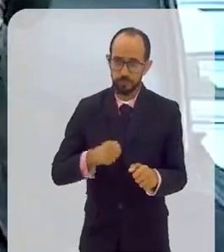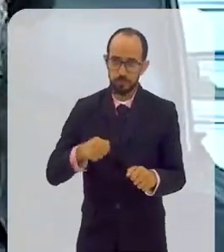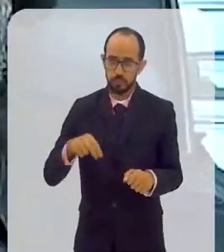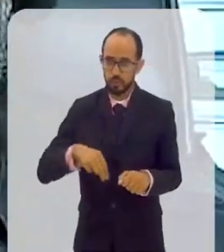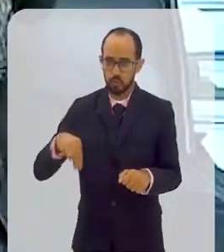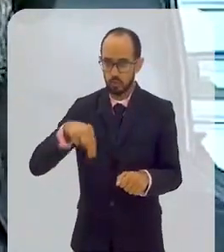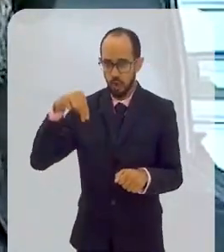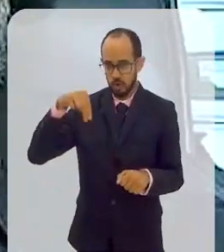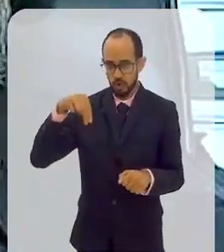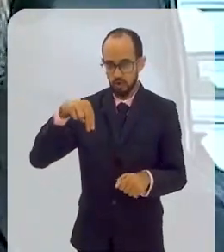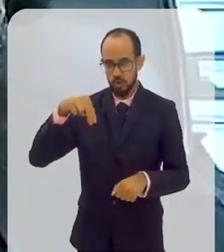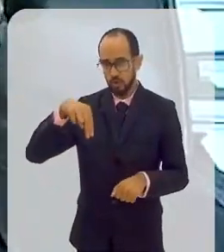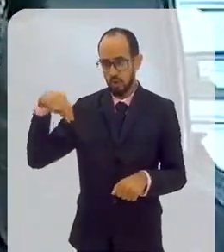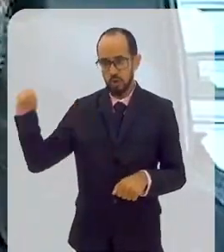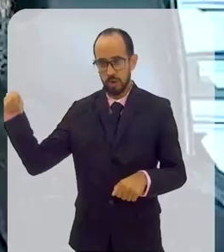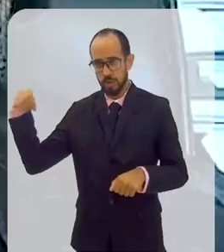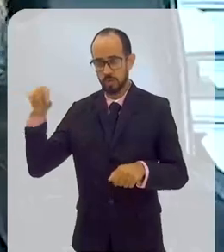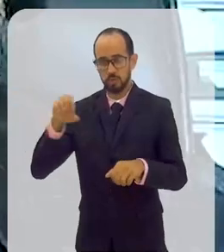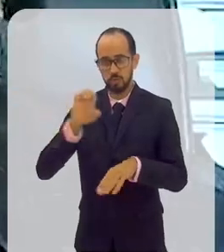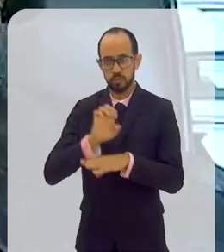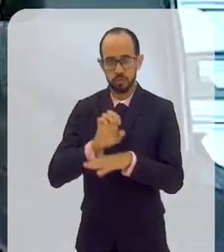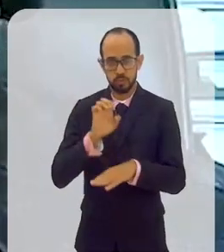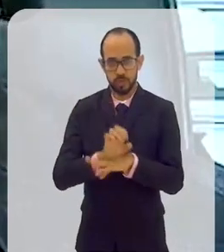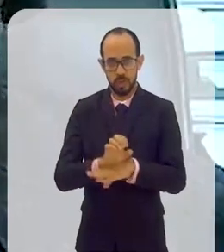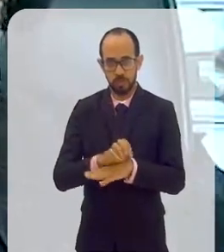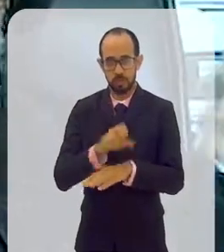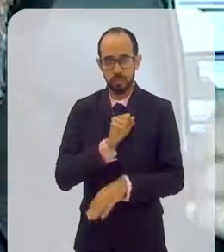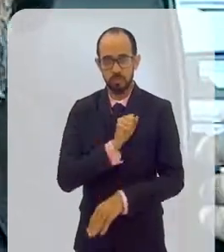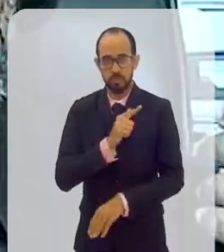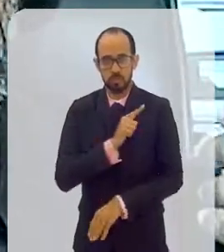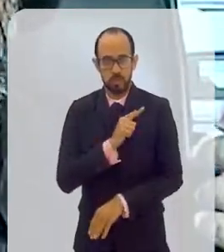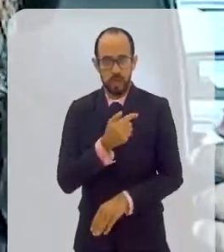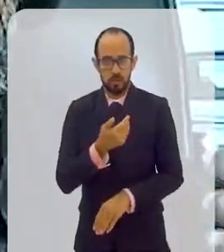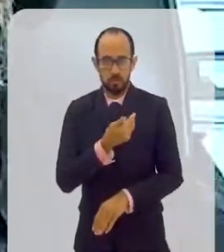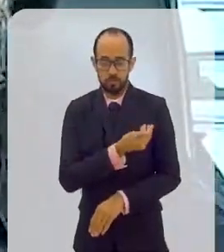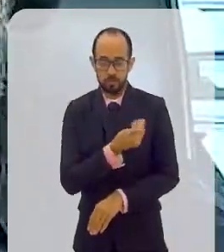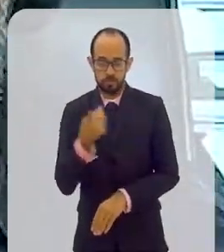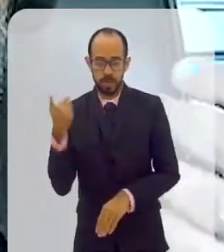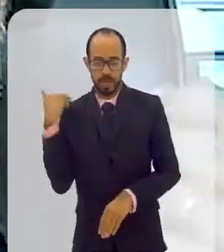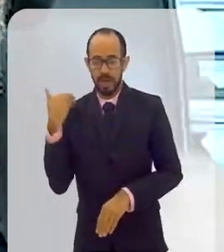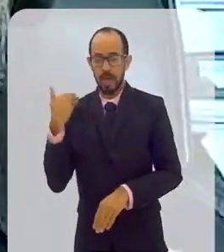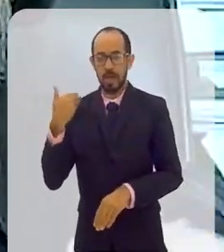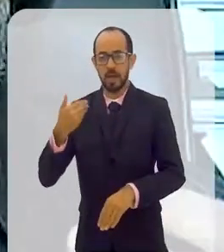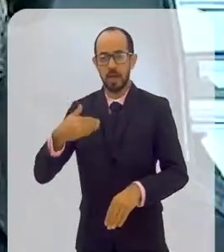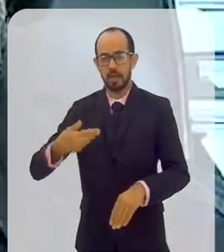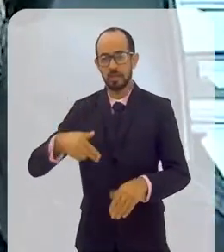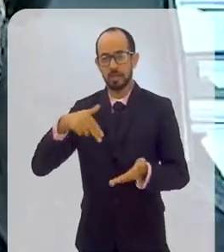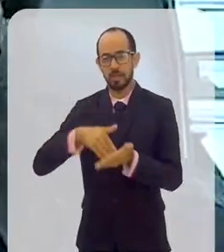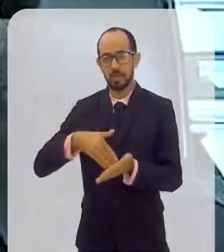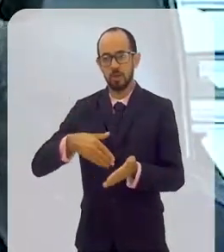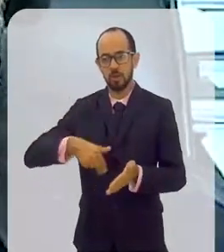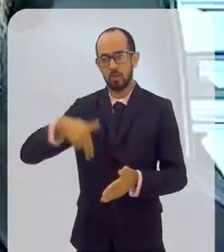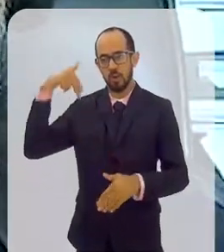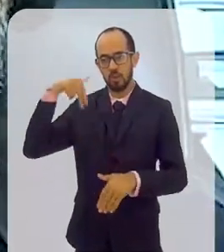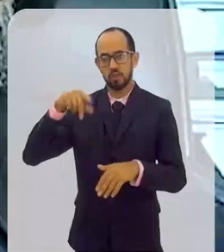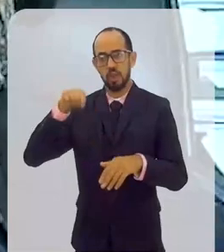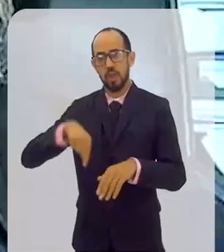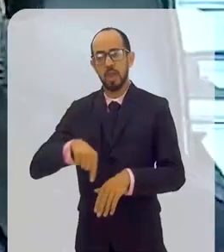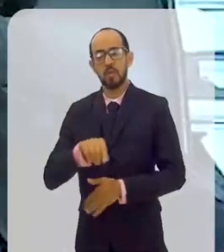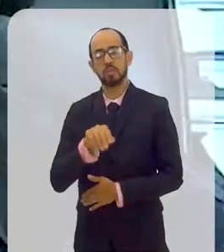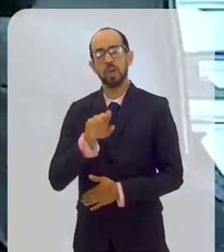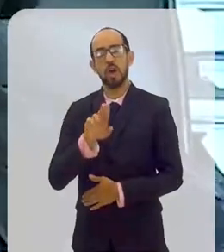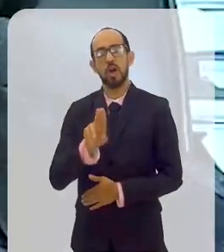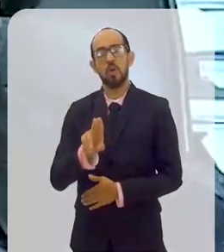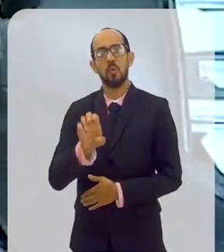norte e noroeste do estado, que para mim começa de São Gonçalo para cá. Então, São Gonçalo para cá é um território onde a UEMF se